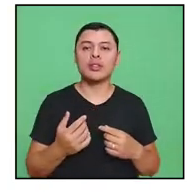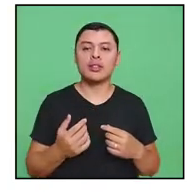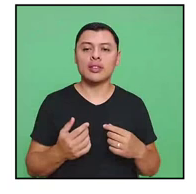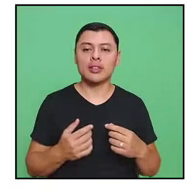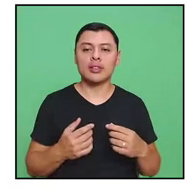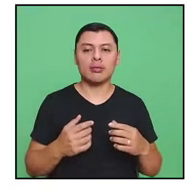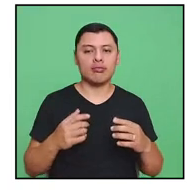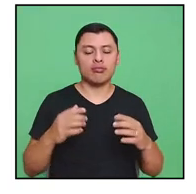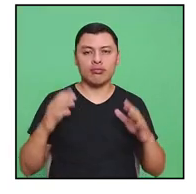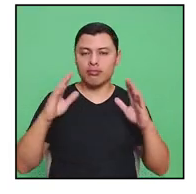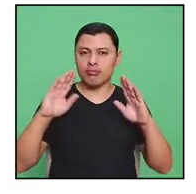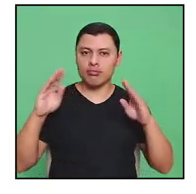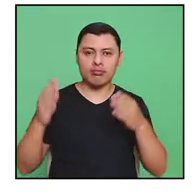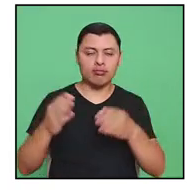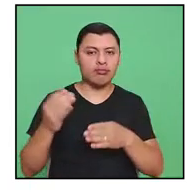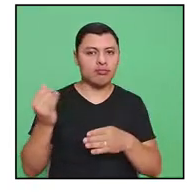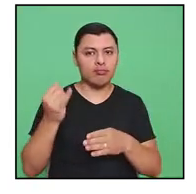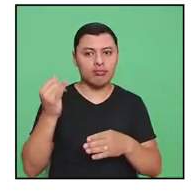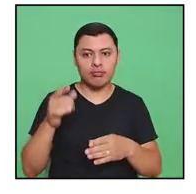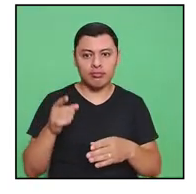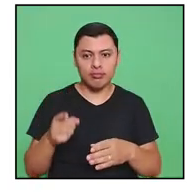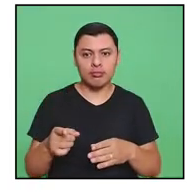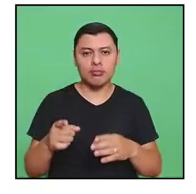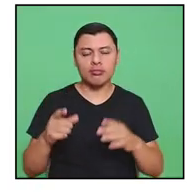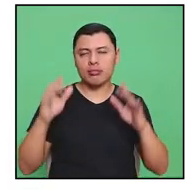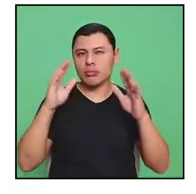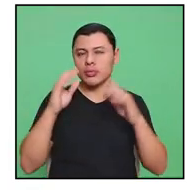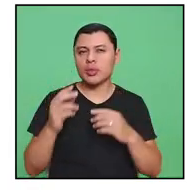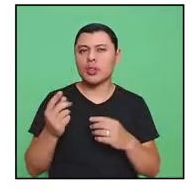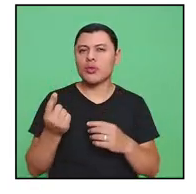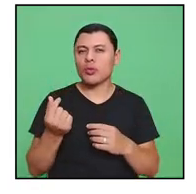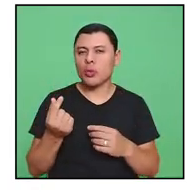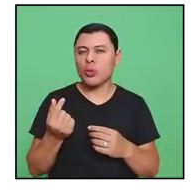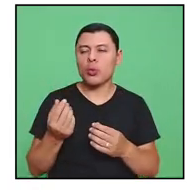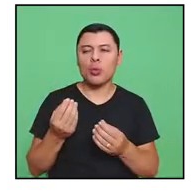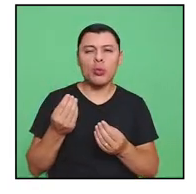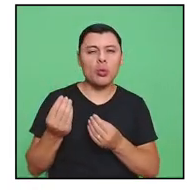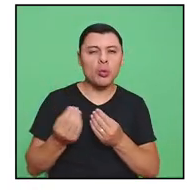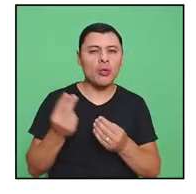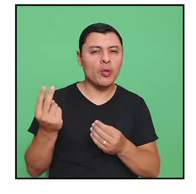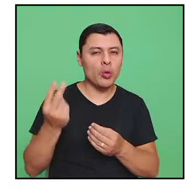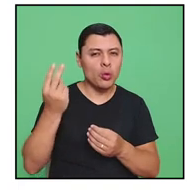visualizar e imaginar cenas de valor que